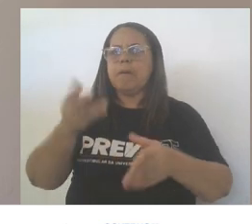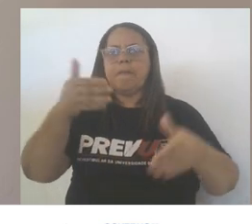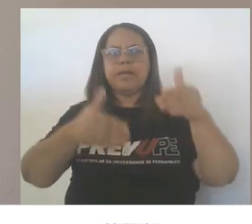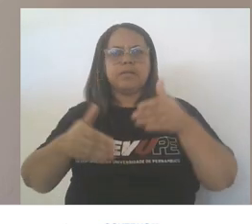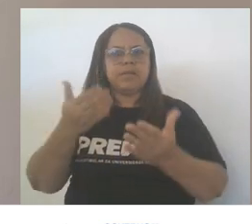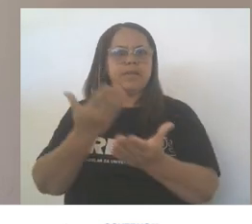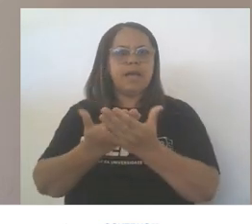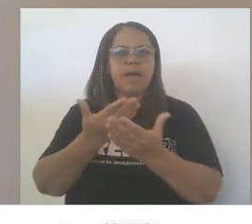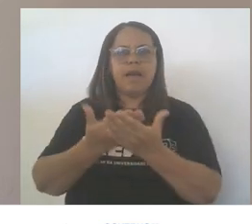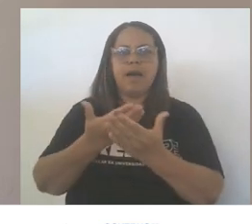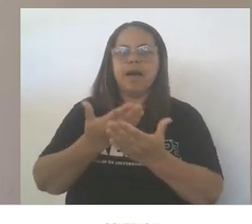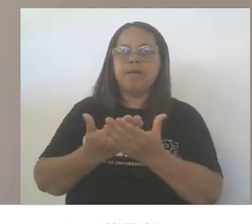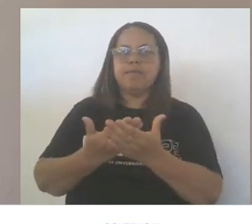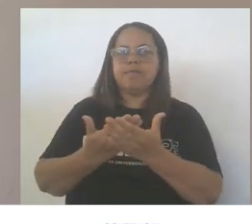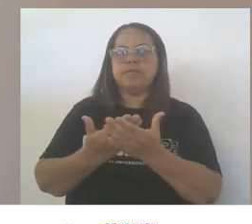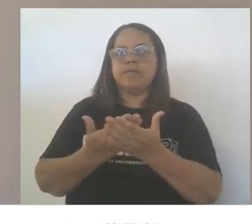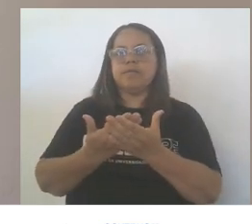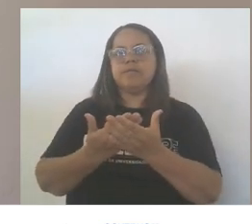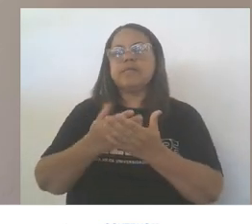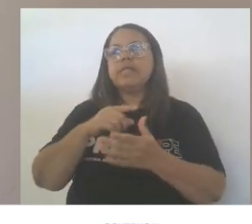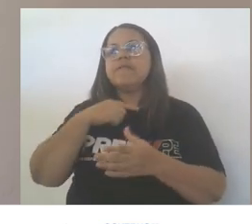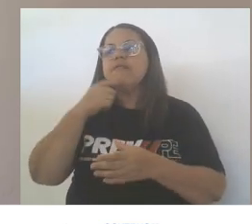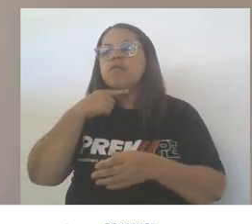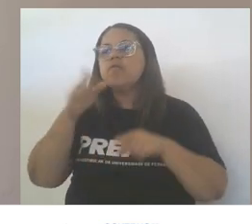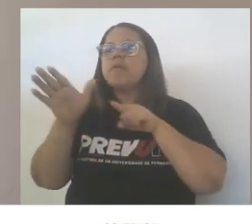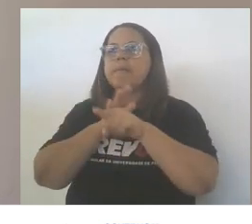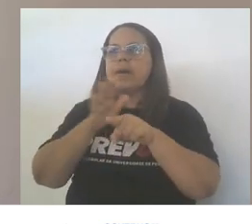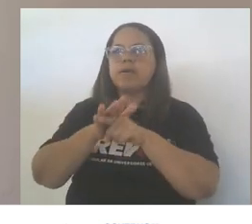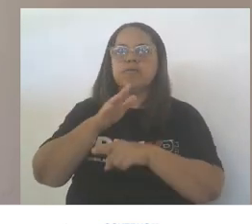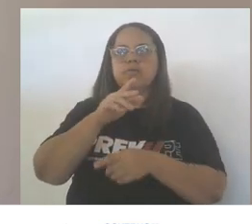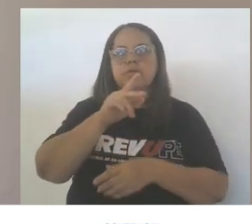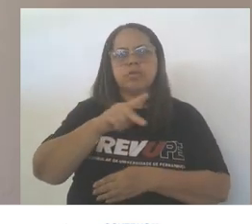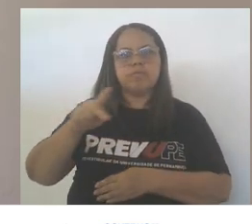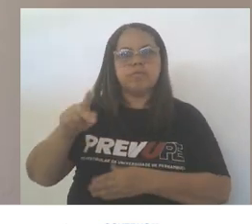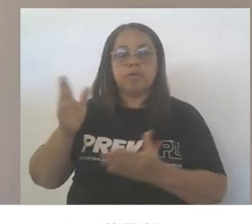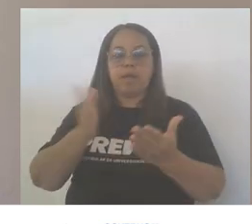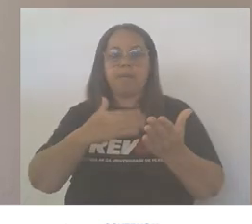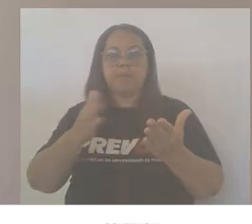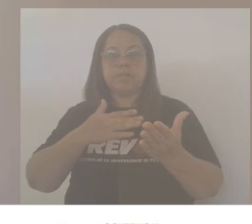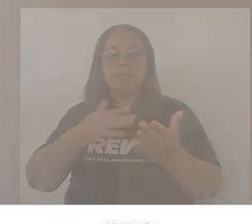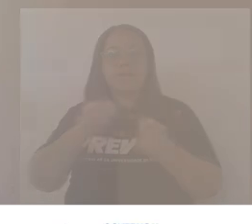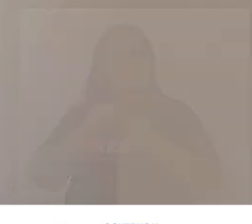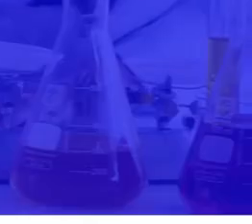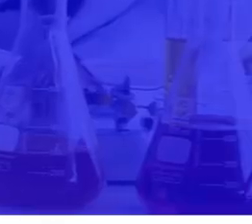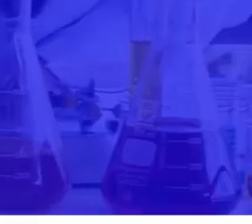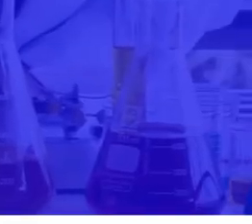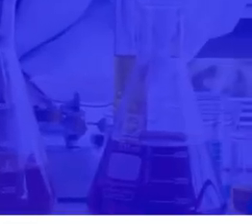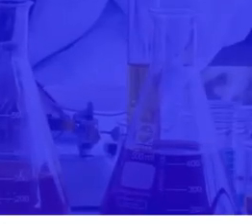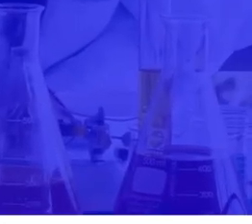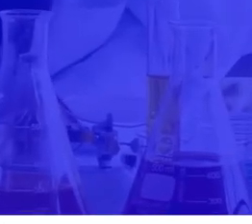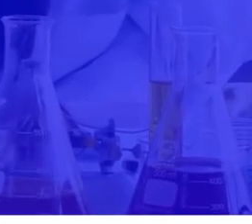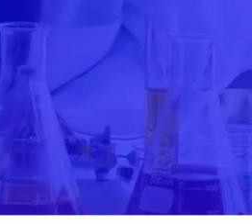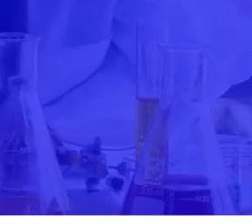das aulas, tirem dúvidas com seus professores, usem a apostila e façam os exercícios.